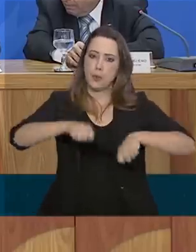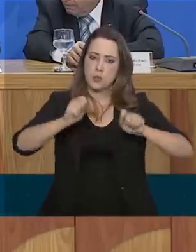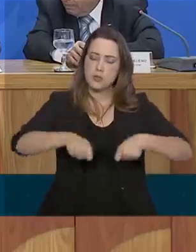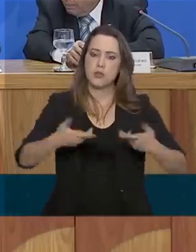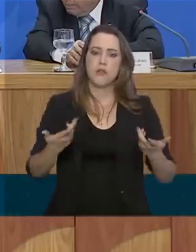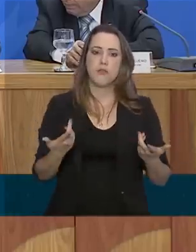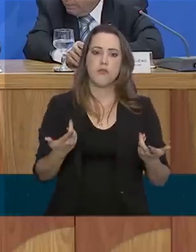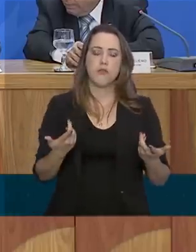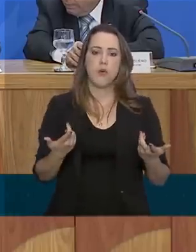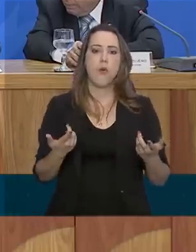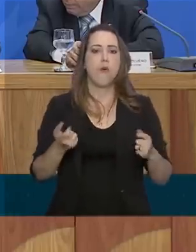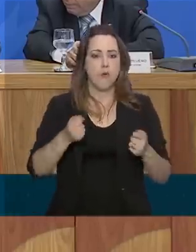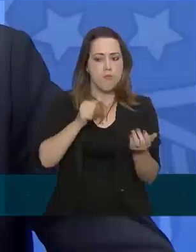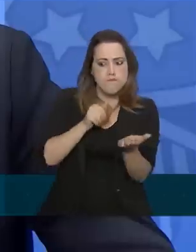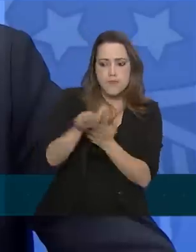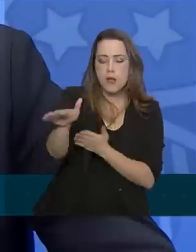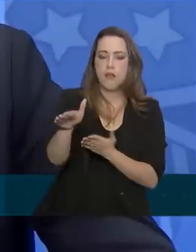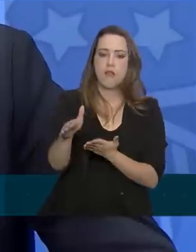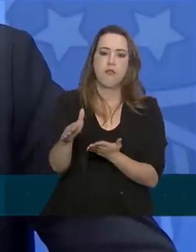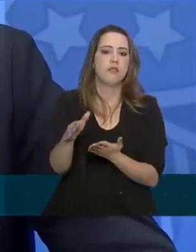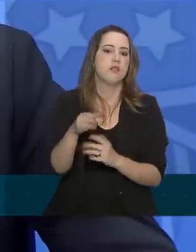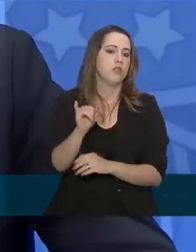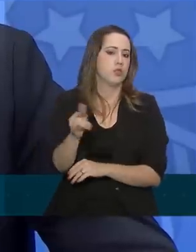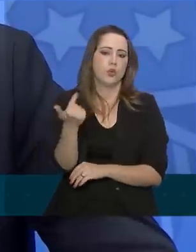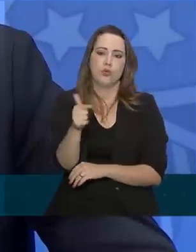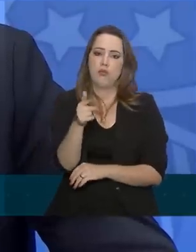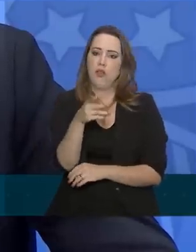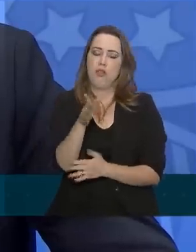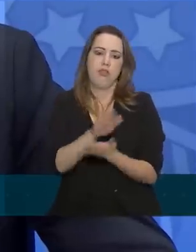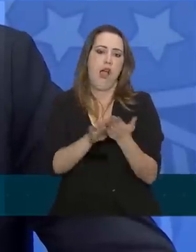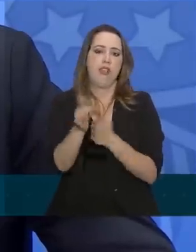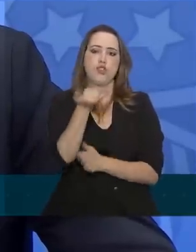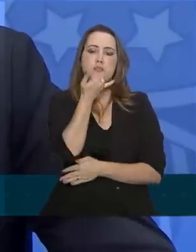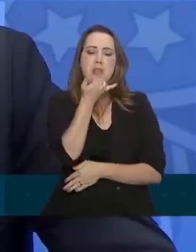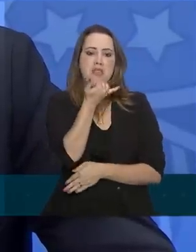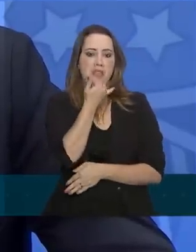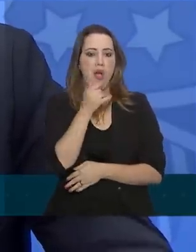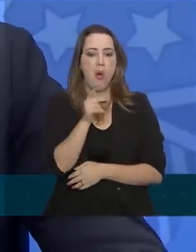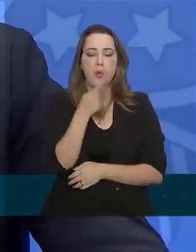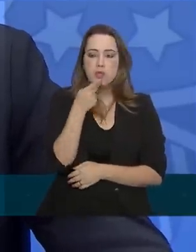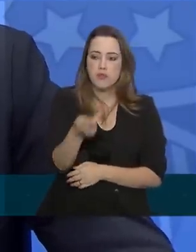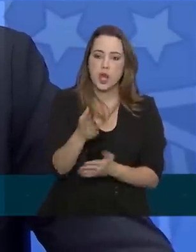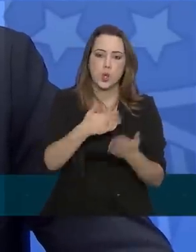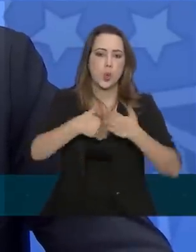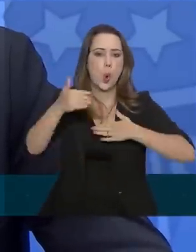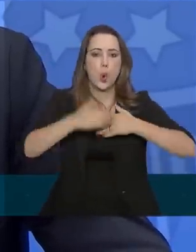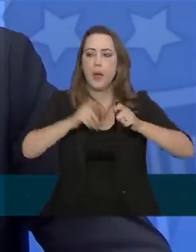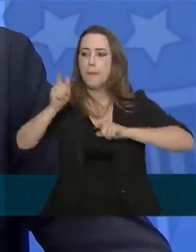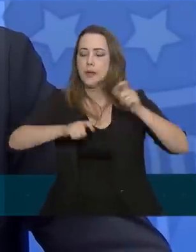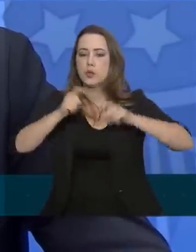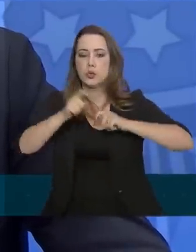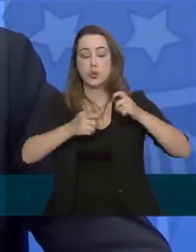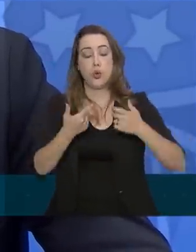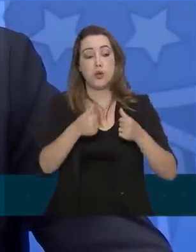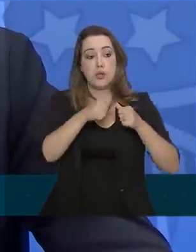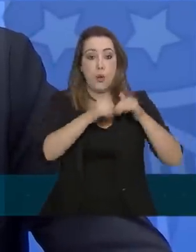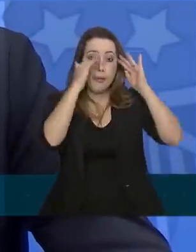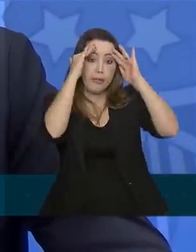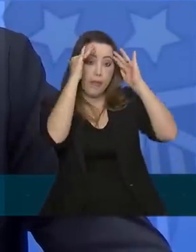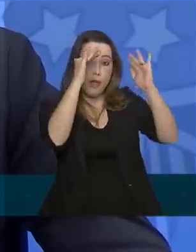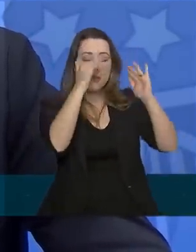tiver mandato não tem desculpa pra nenhum ato é pois quem quer que seja que seja subordinado ao governo